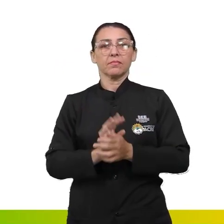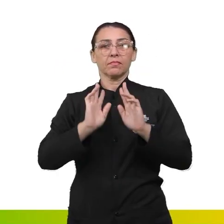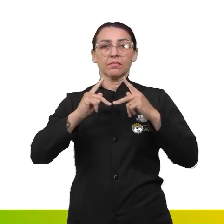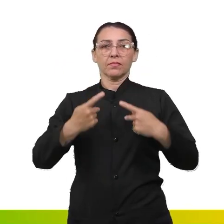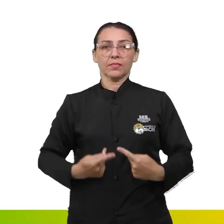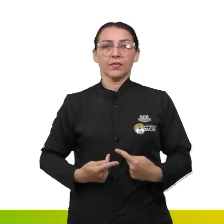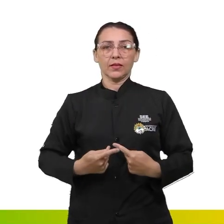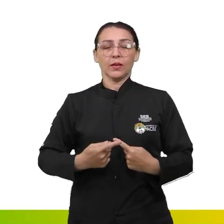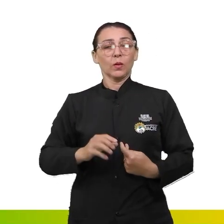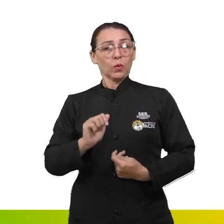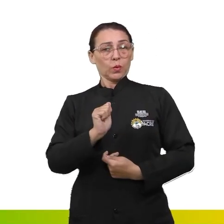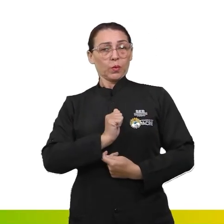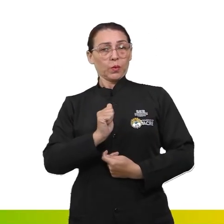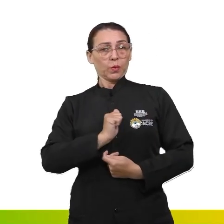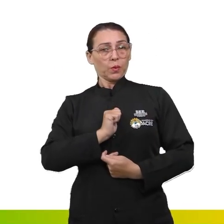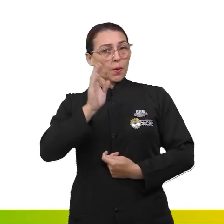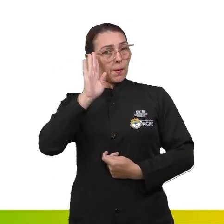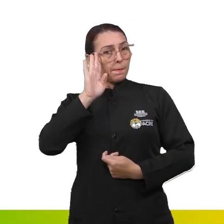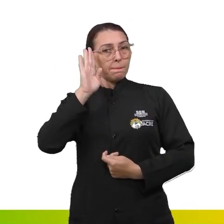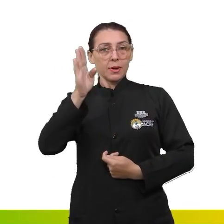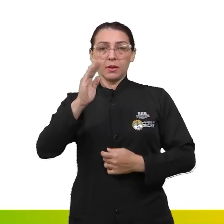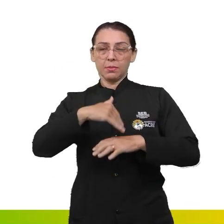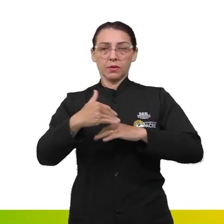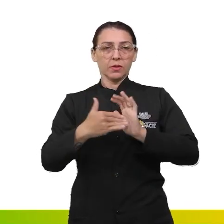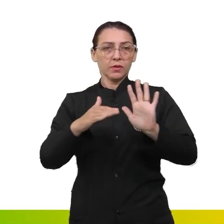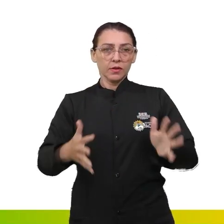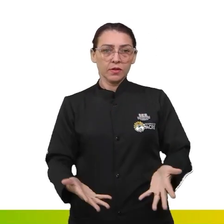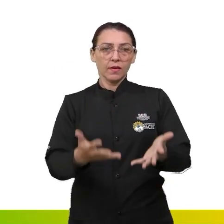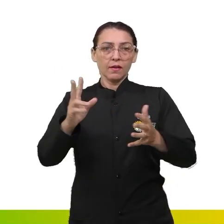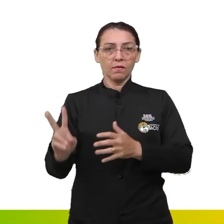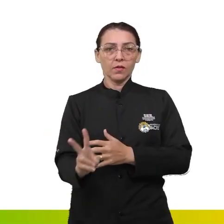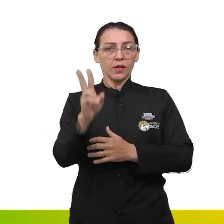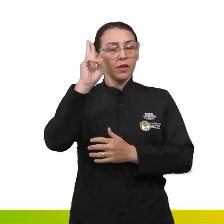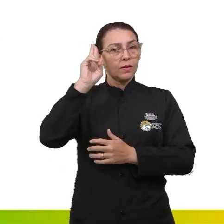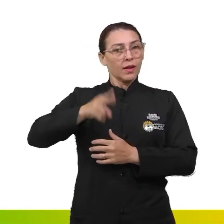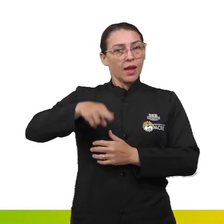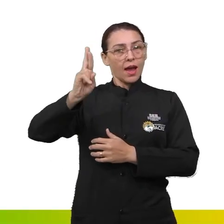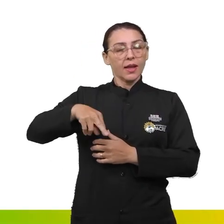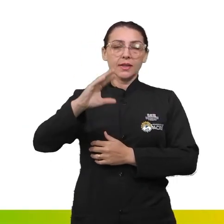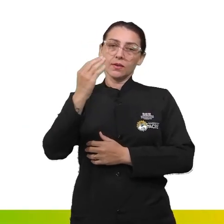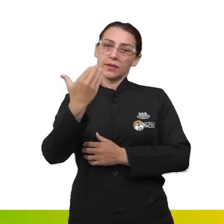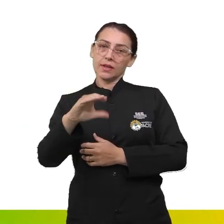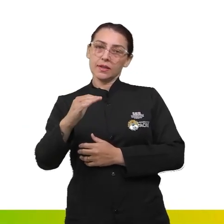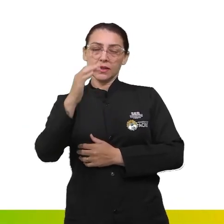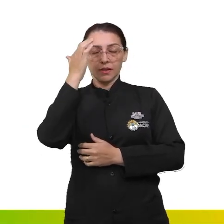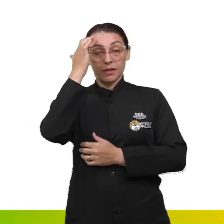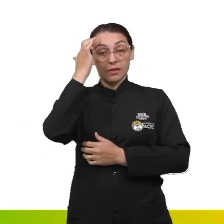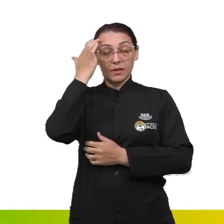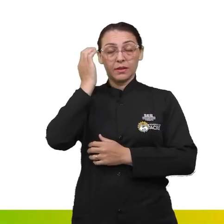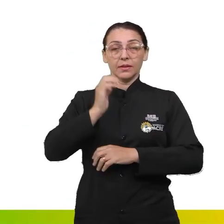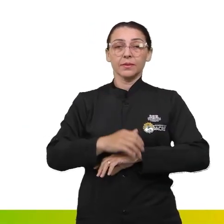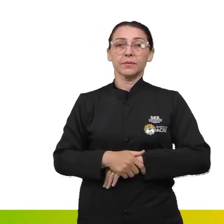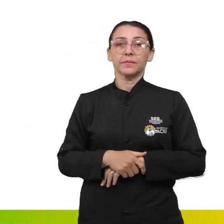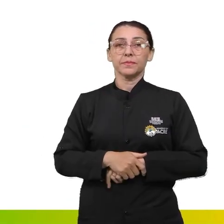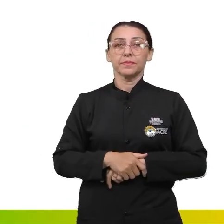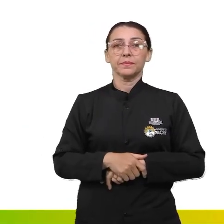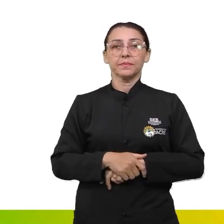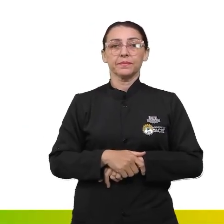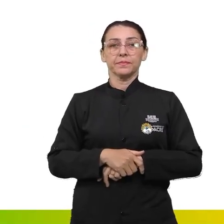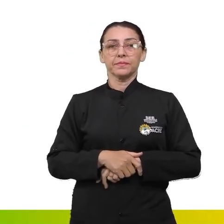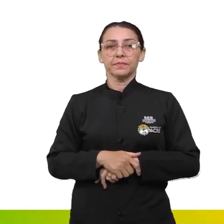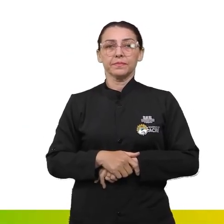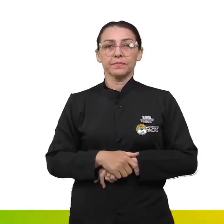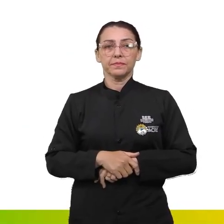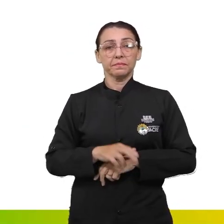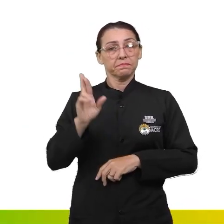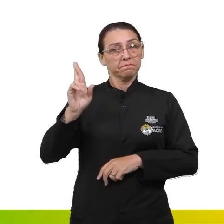humano como centro do universo e incentivar a valorização desses dois aspectos aqui principalmente.